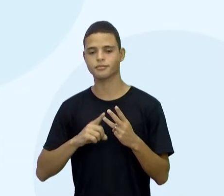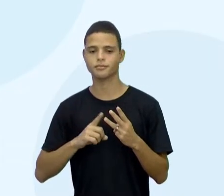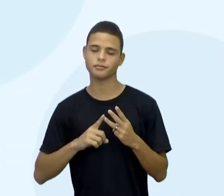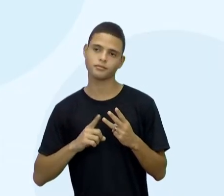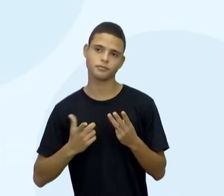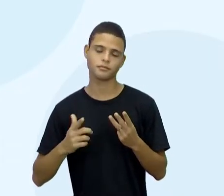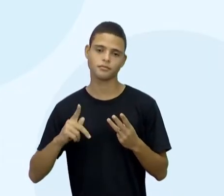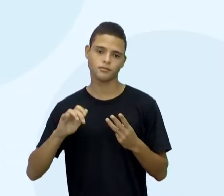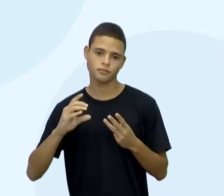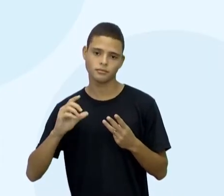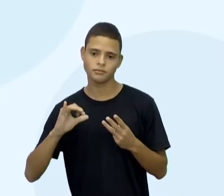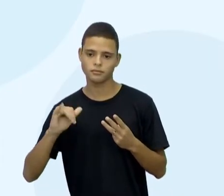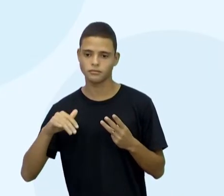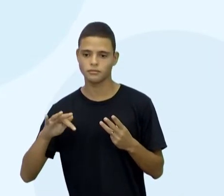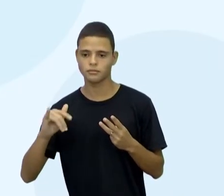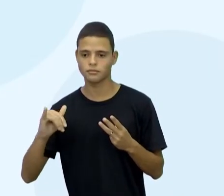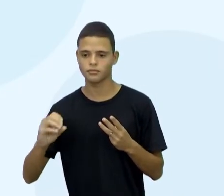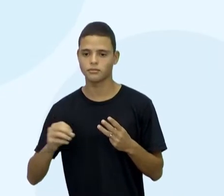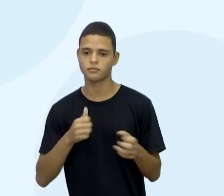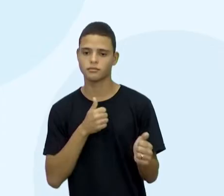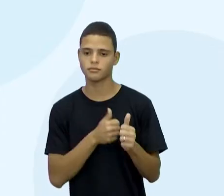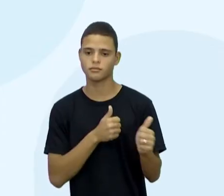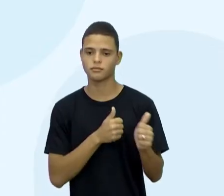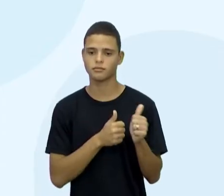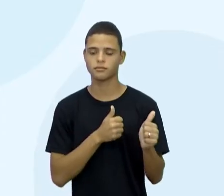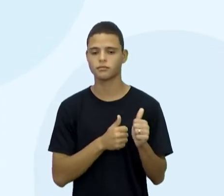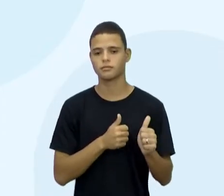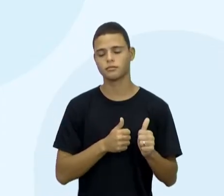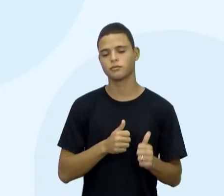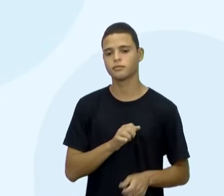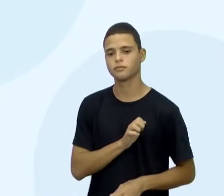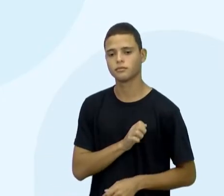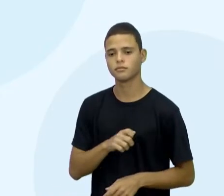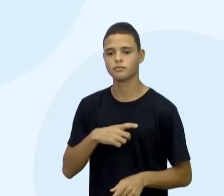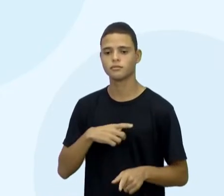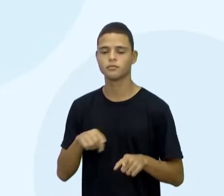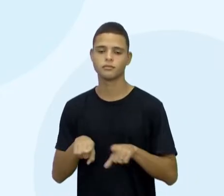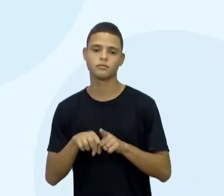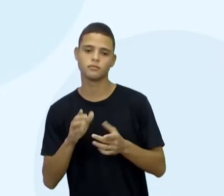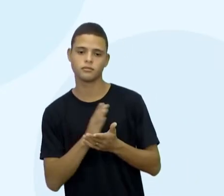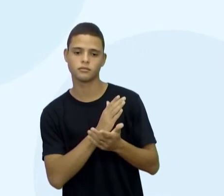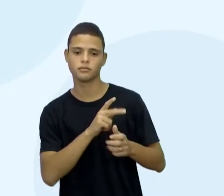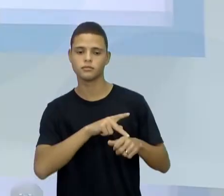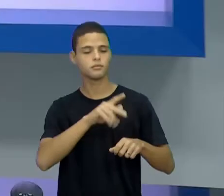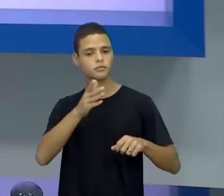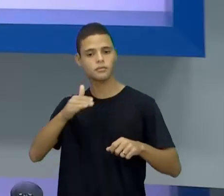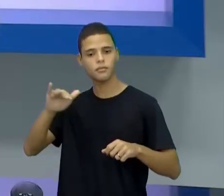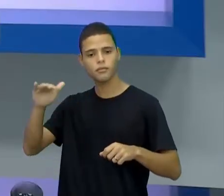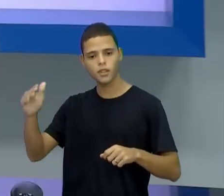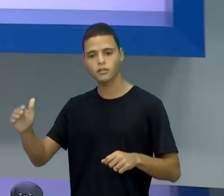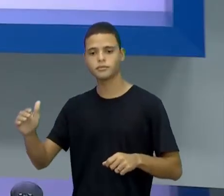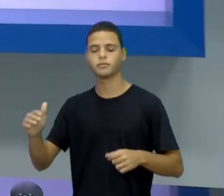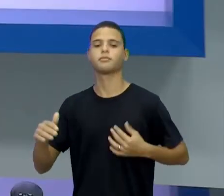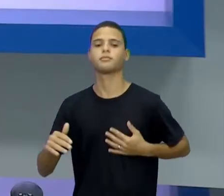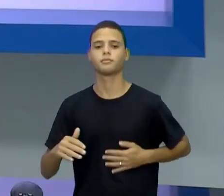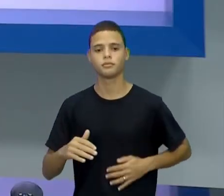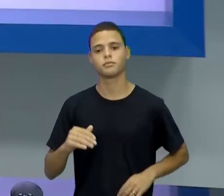no Pacífico, né, mais próximo da linha do Equador, ou seja, nós temos cadeias montanhosas tanto no